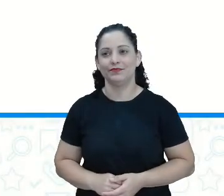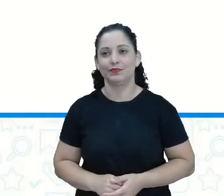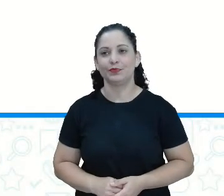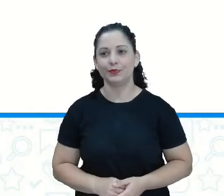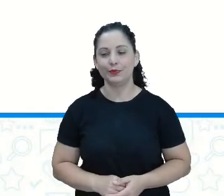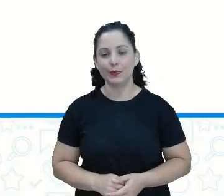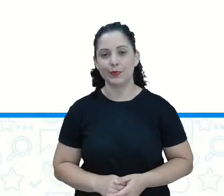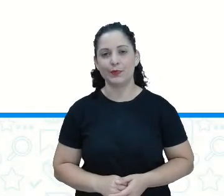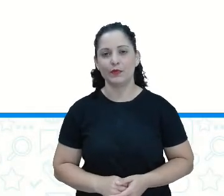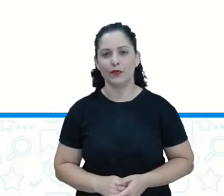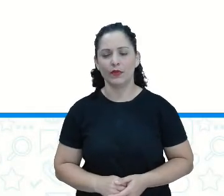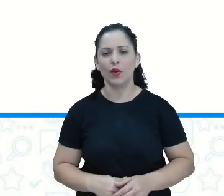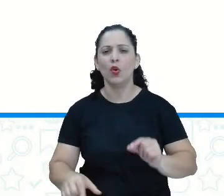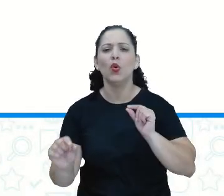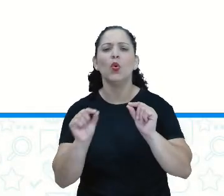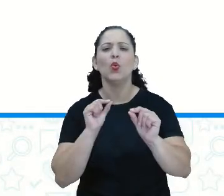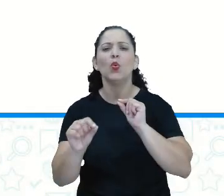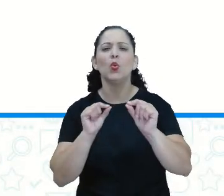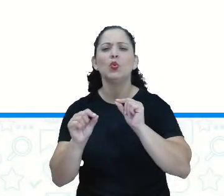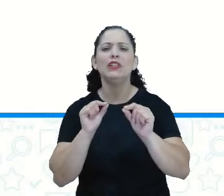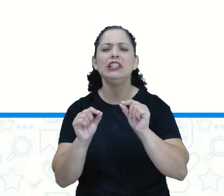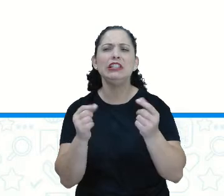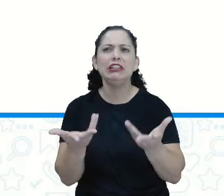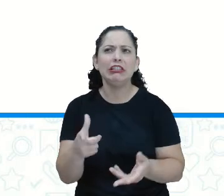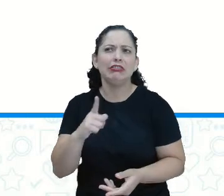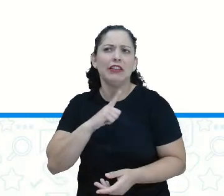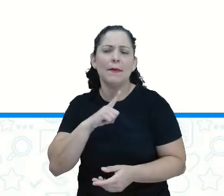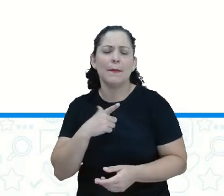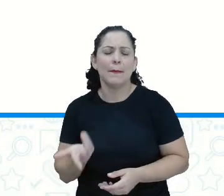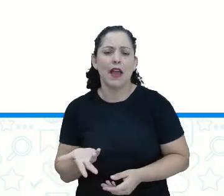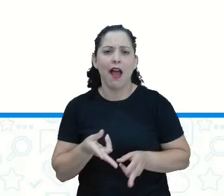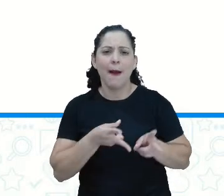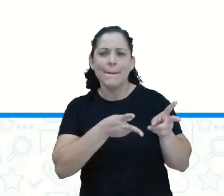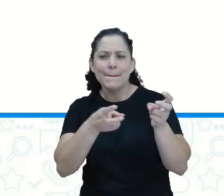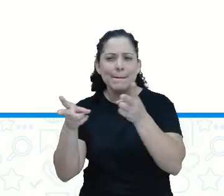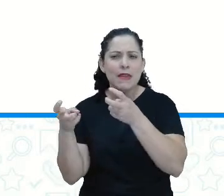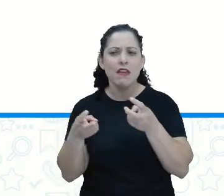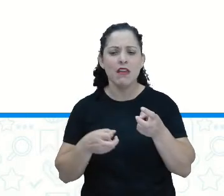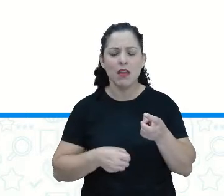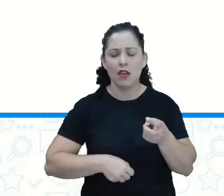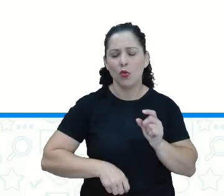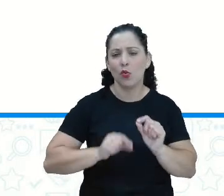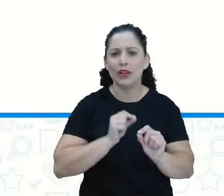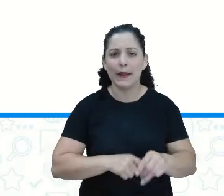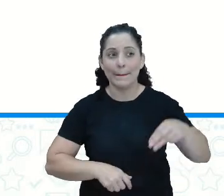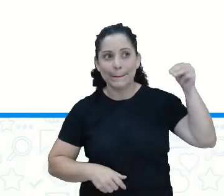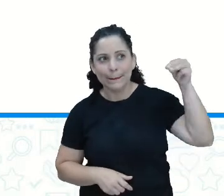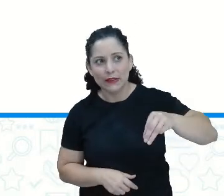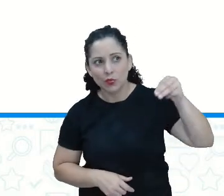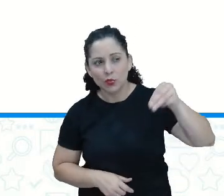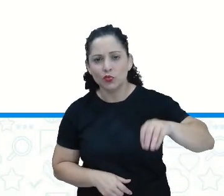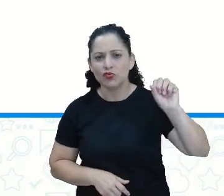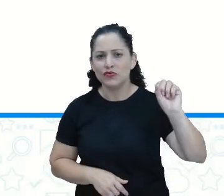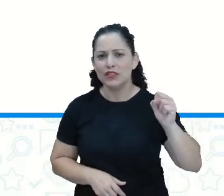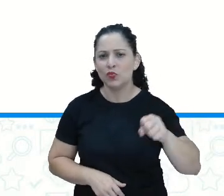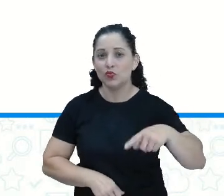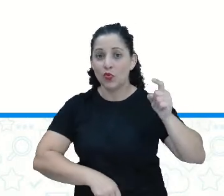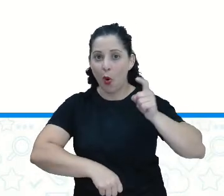Que instrumentos dispomos para medir segundos, minutos e horas? Eita, que é ele,